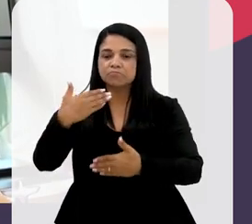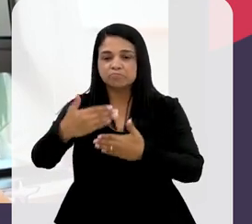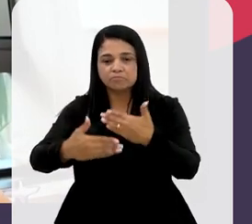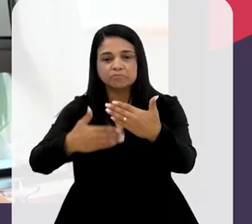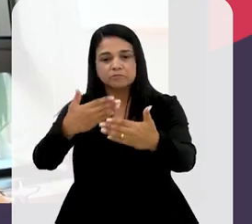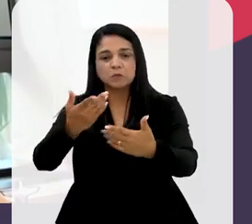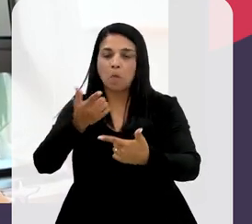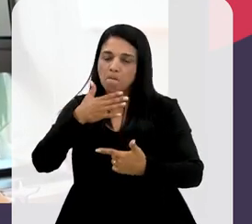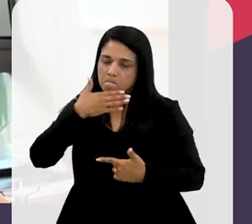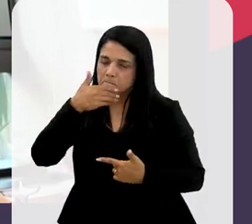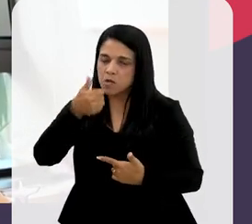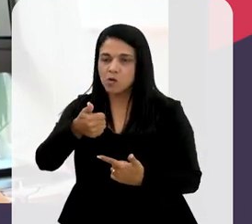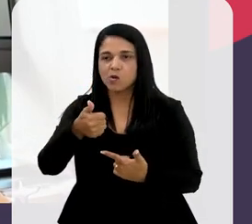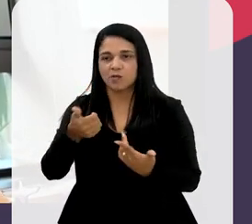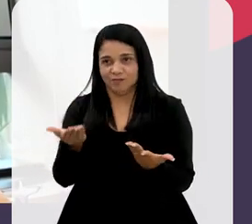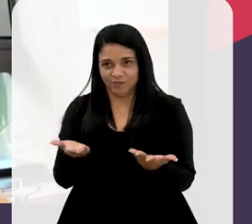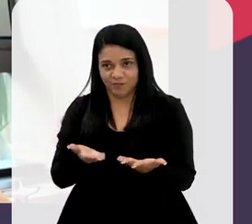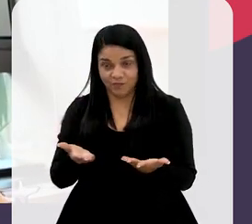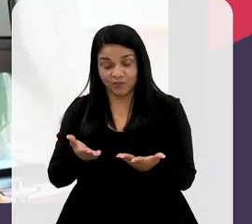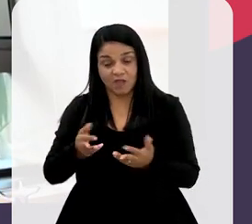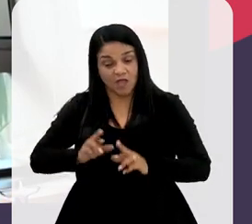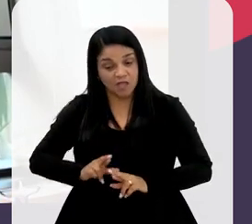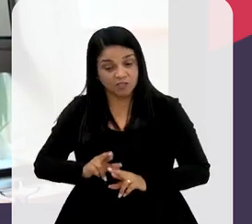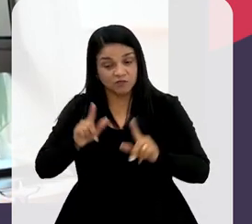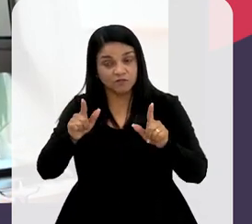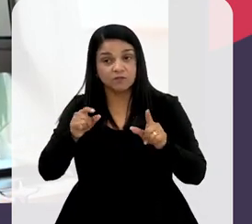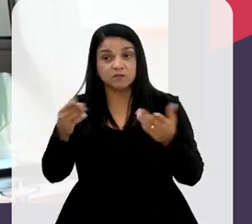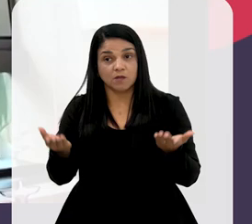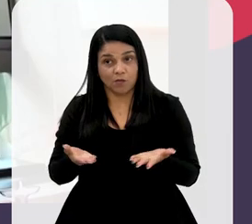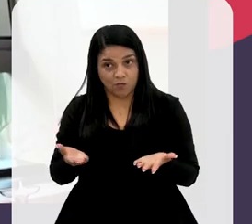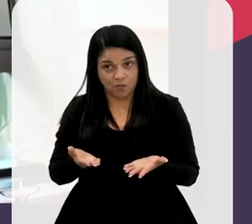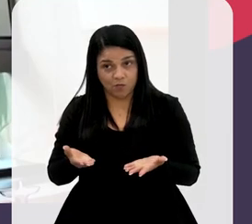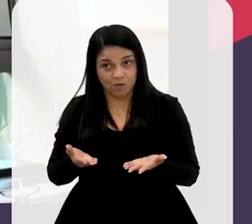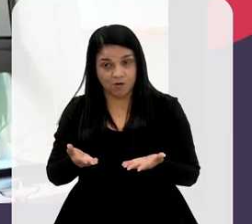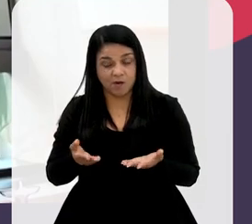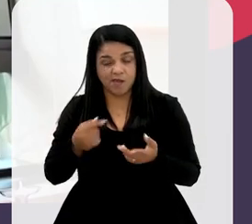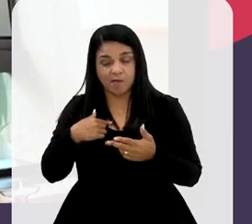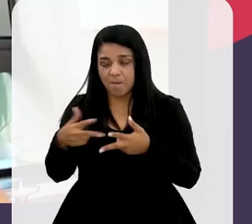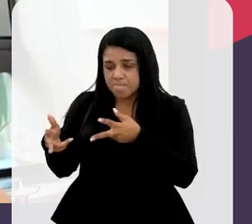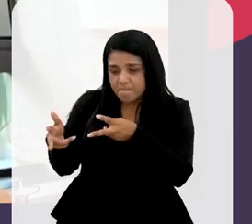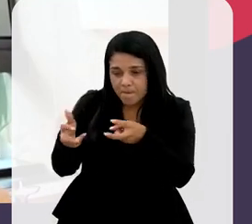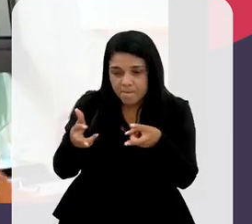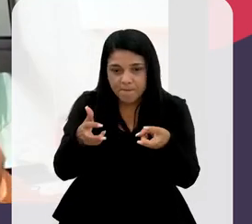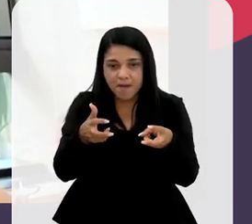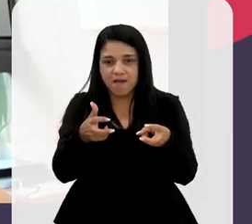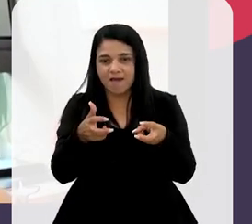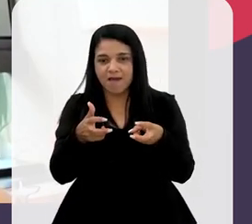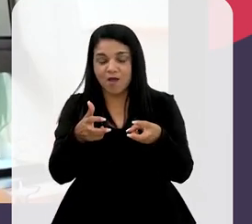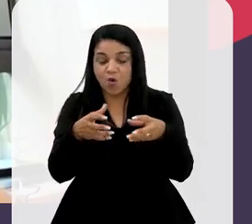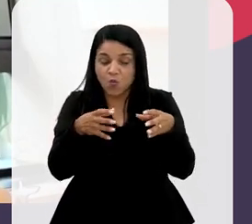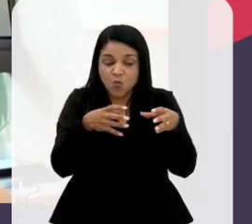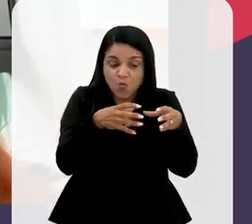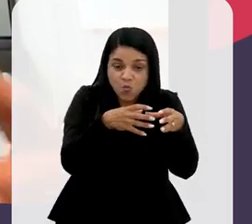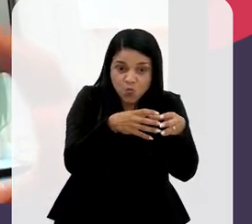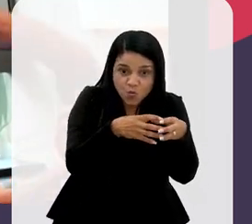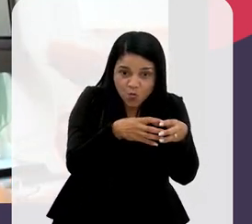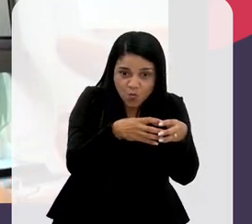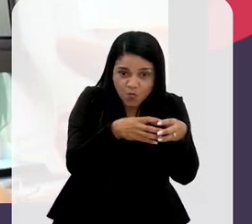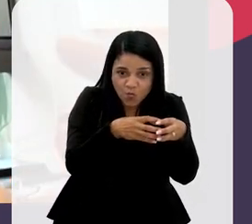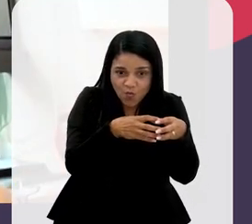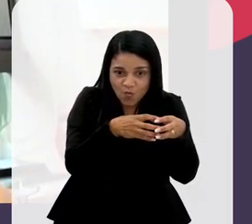tempo, provavelmente se recuperando. Mas o diferencial foi que nós estávamos olhando